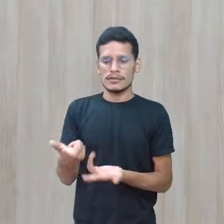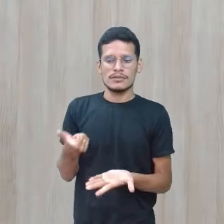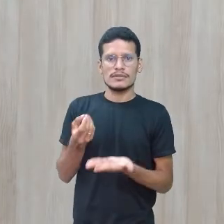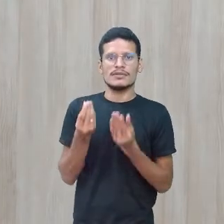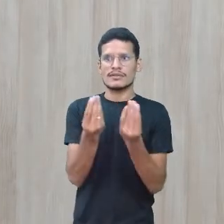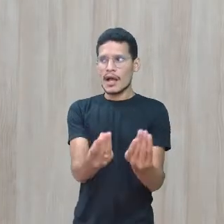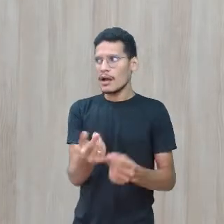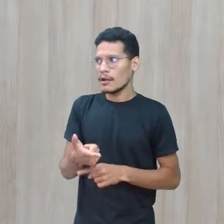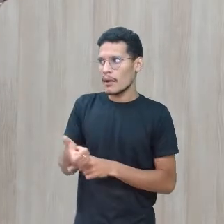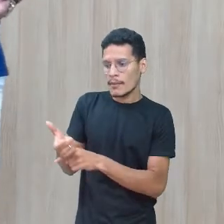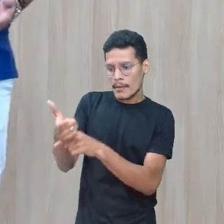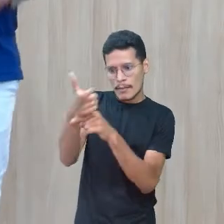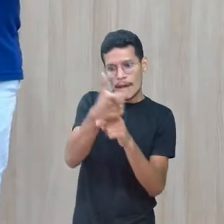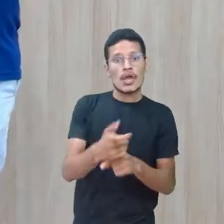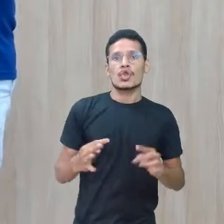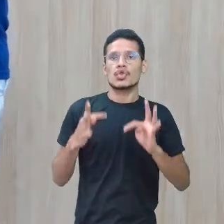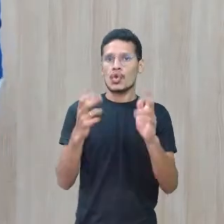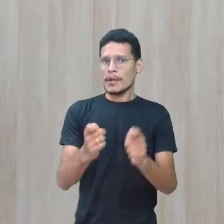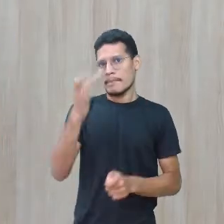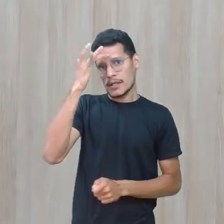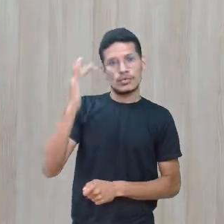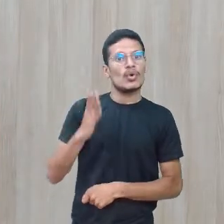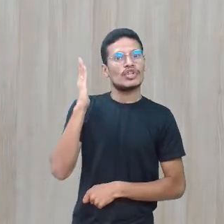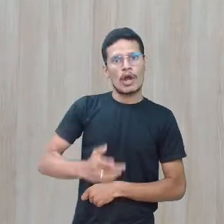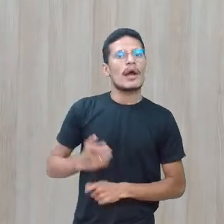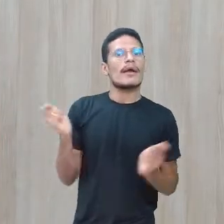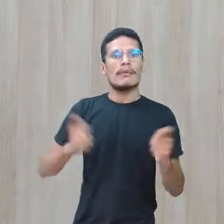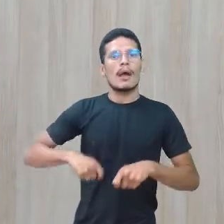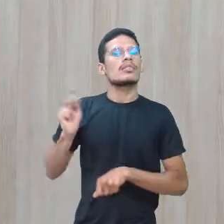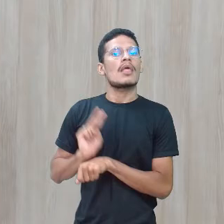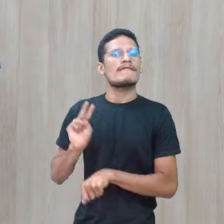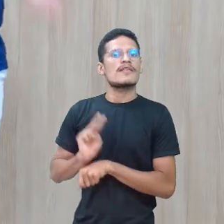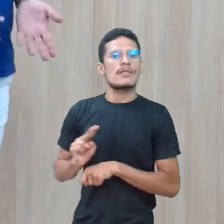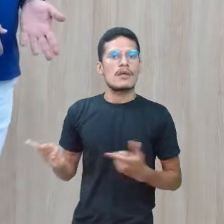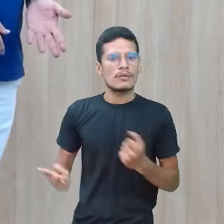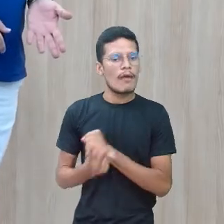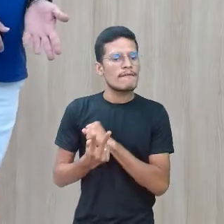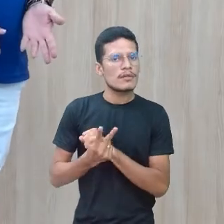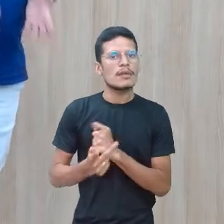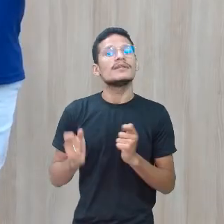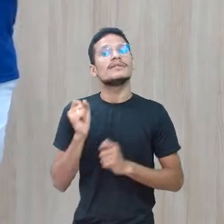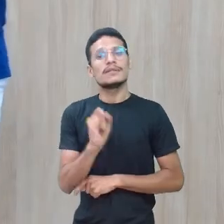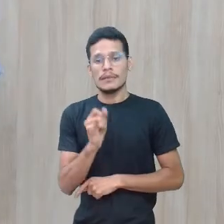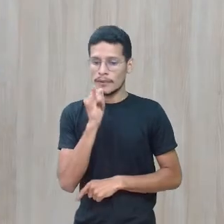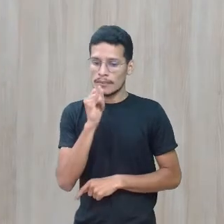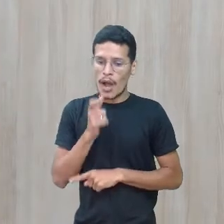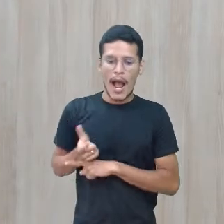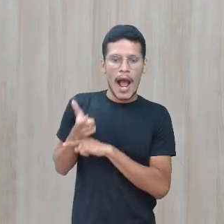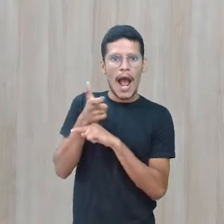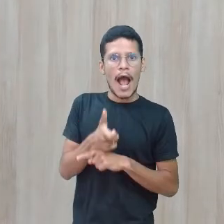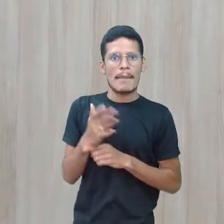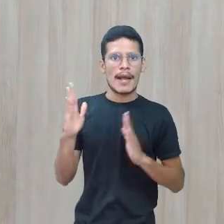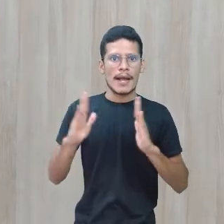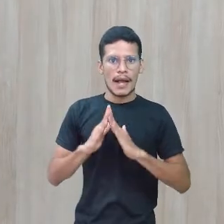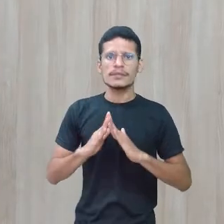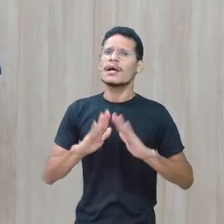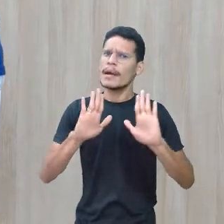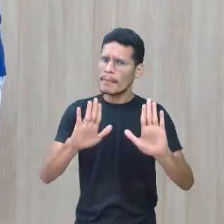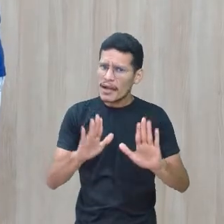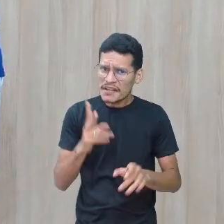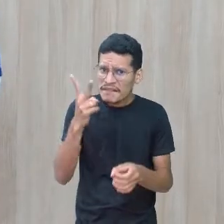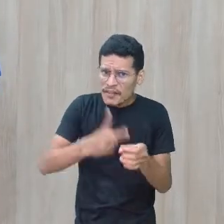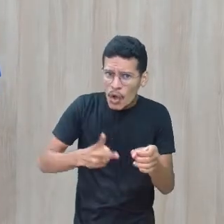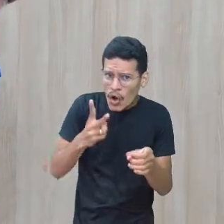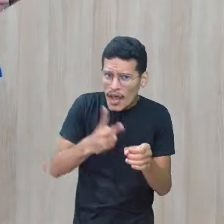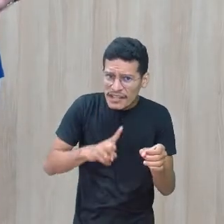mundo agora vai poder se defender na medida que tem uma arma em casa. Porém, isso vai resolver o problema da